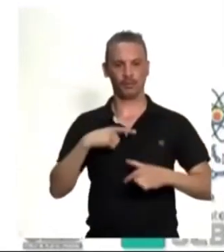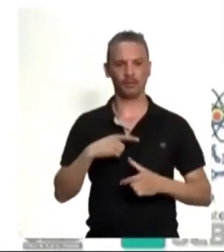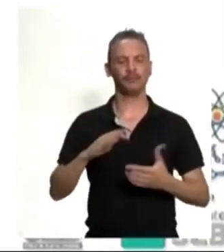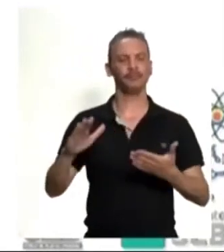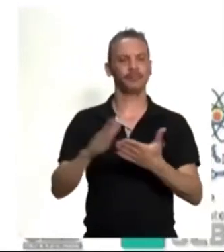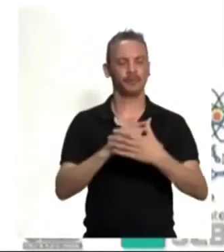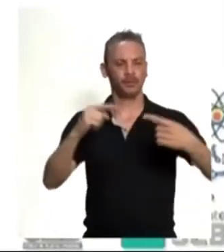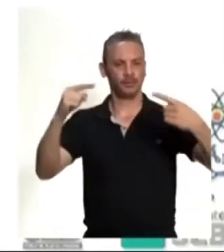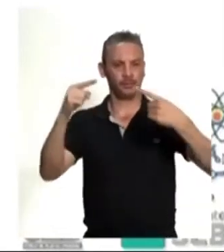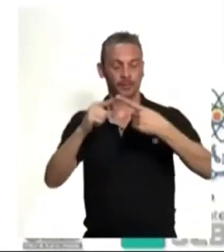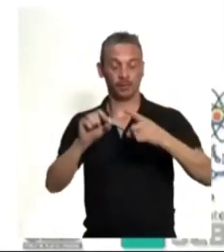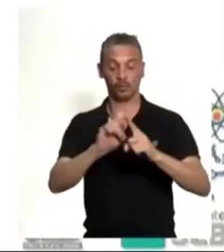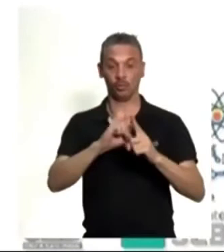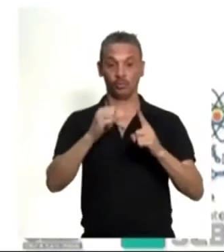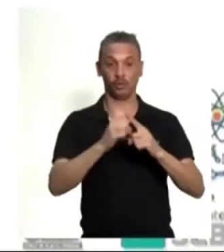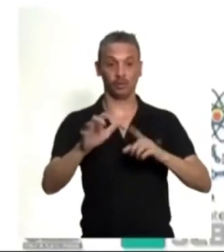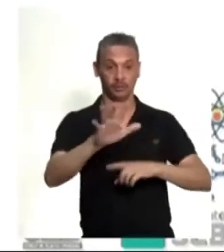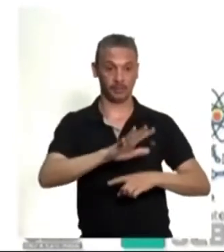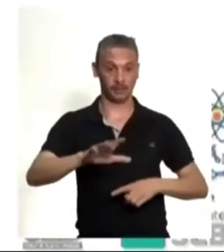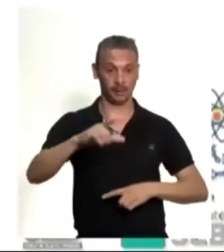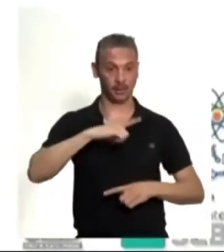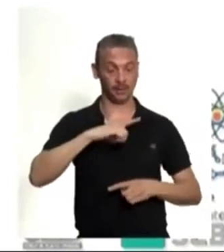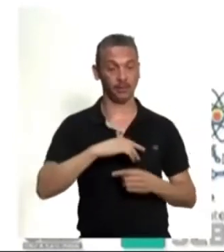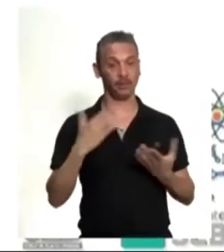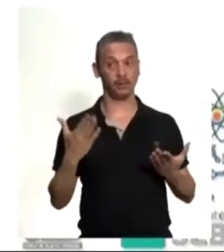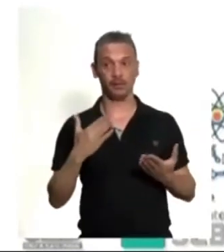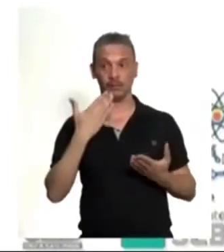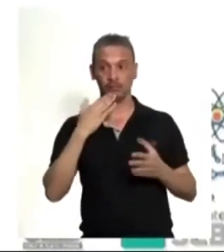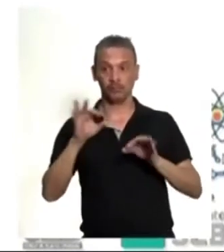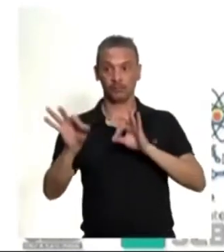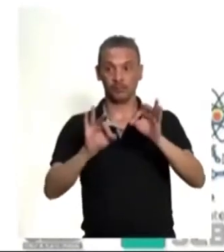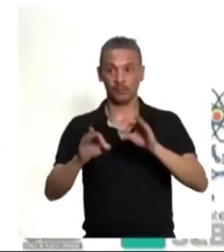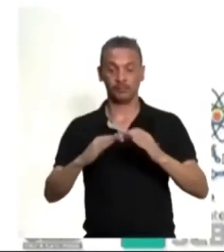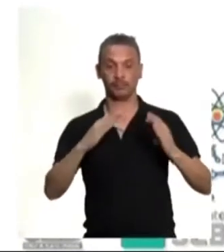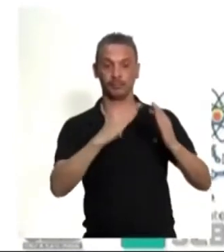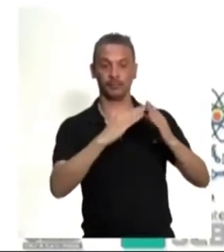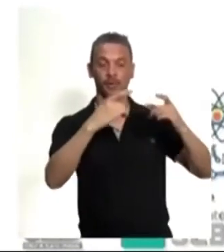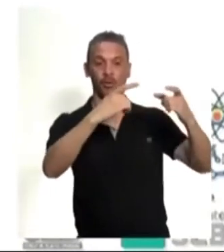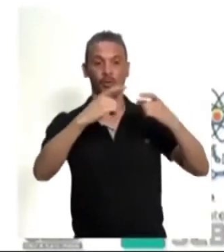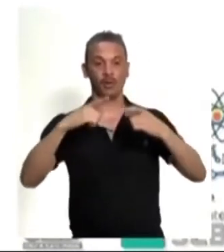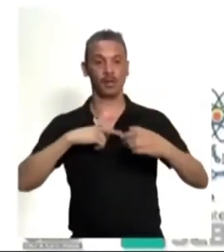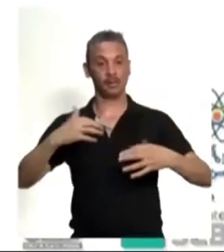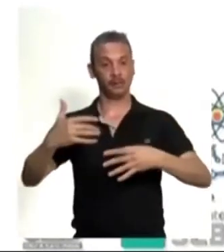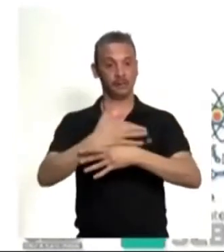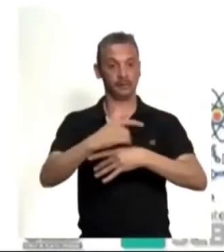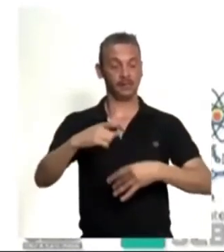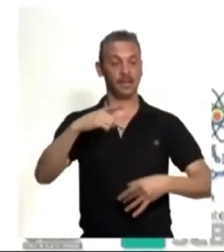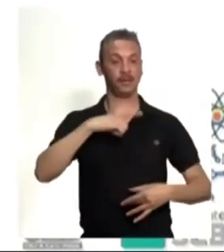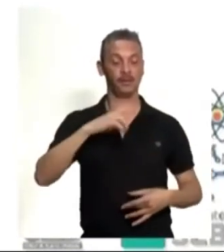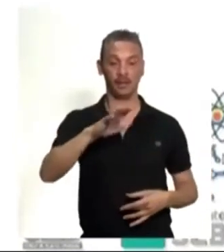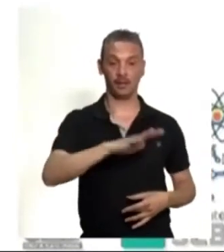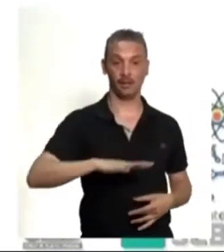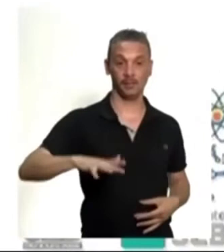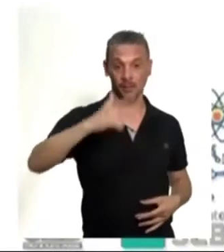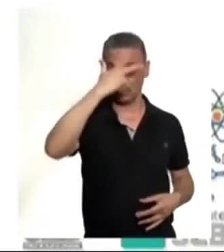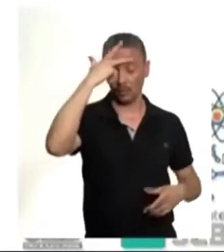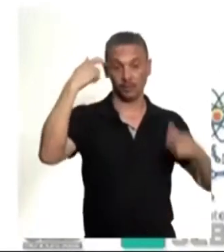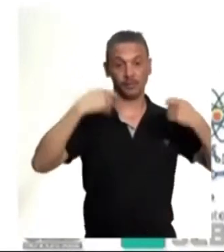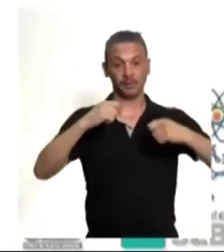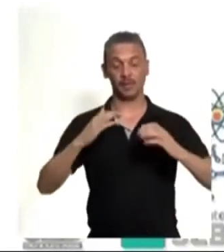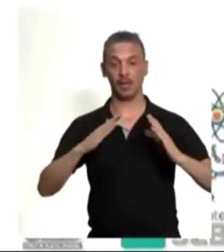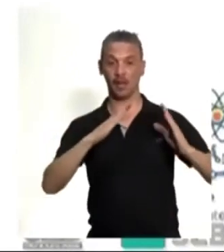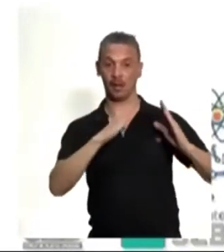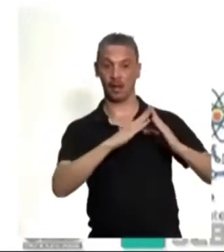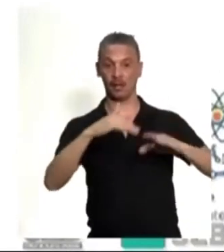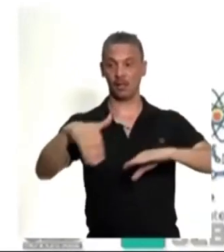segregação socioespacial. Déficit habitacional. Na sua cidade, tem gente que precisa morar nas ruas porque